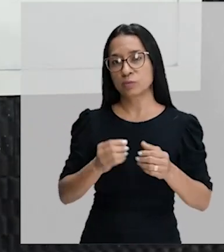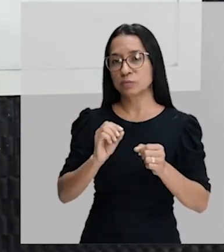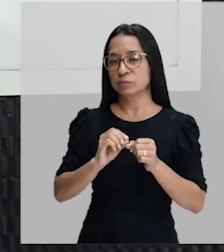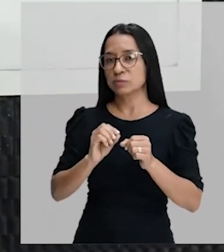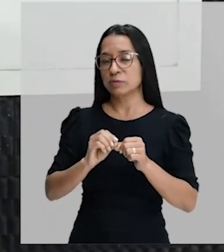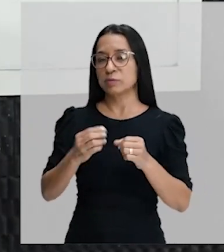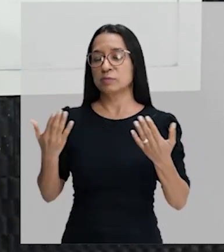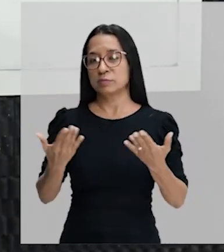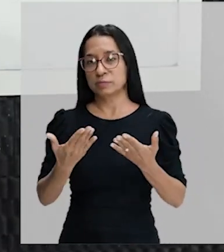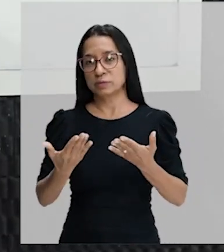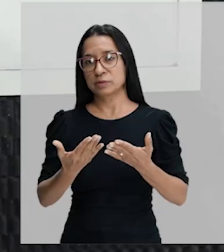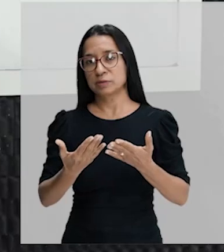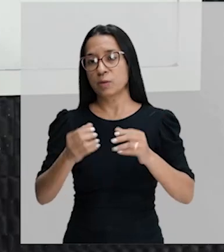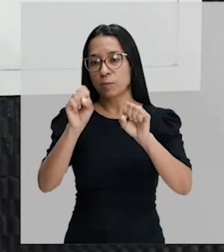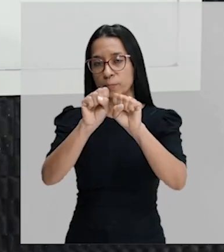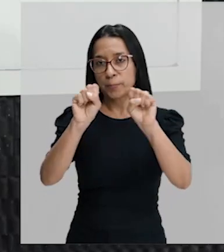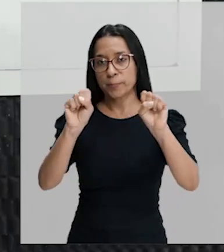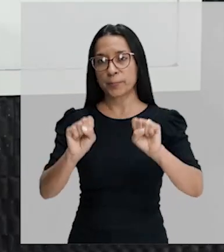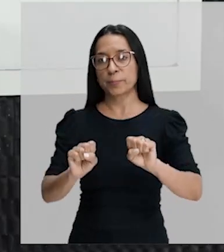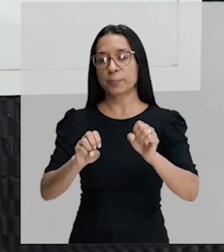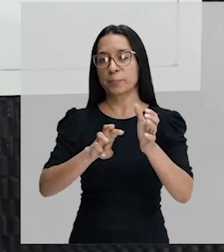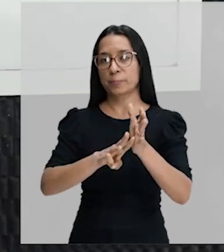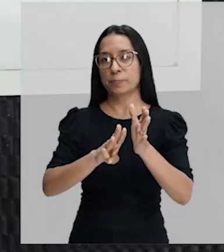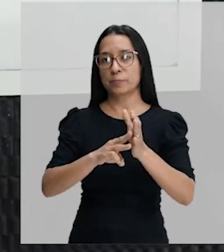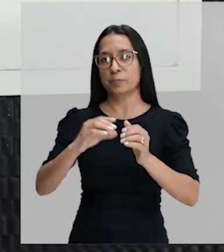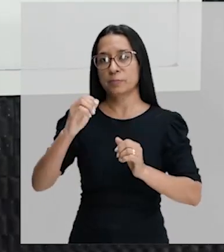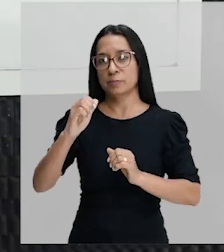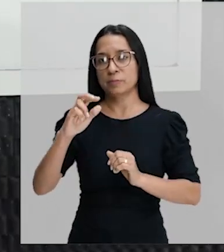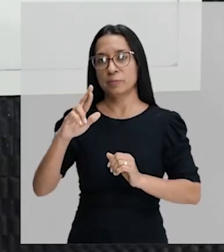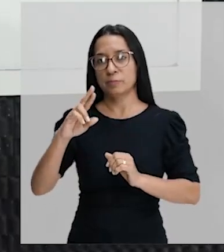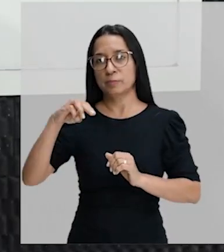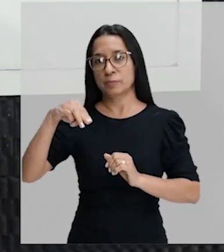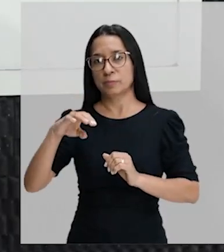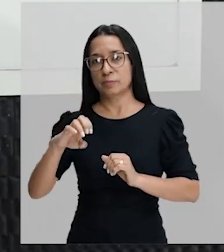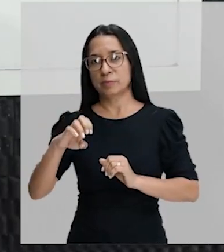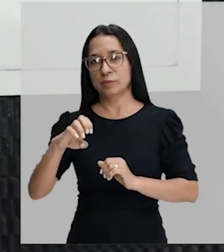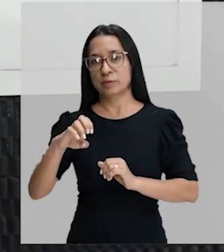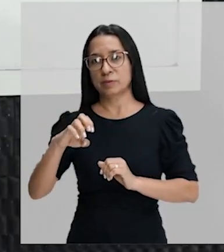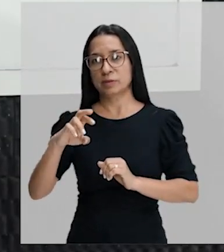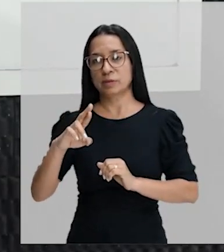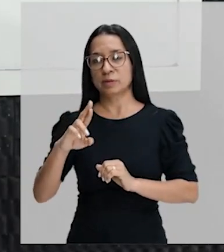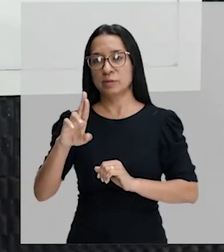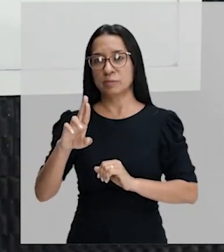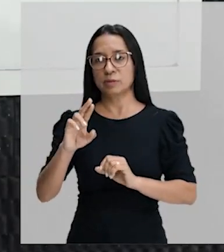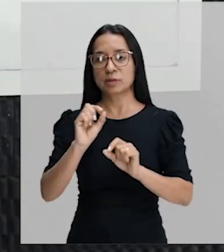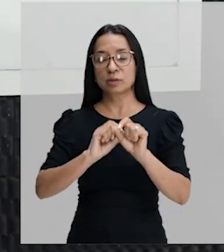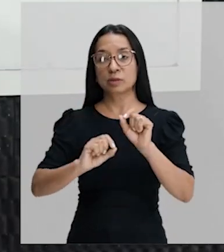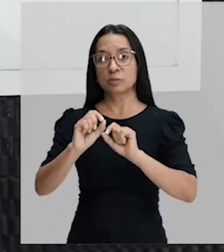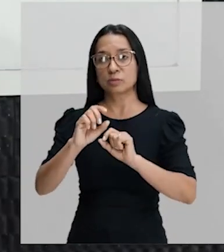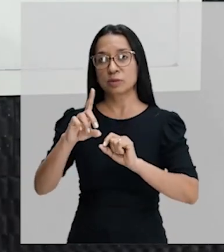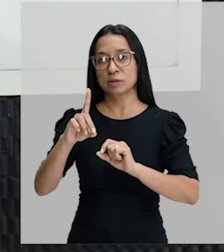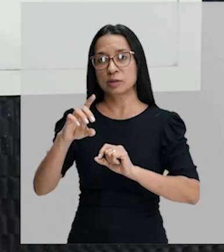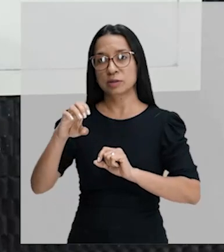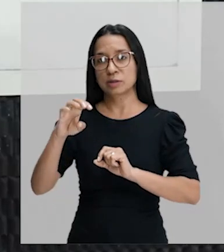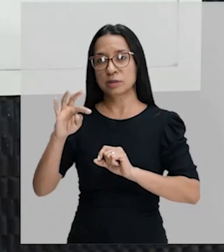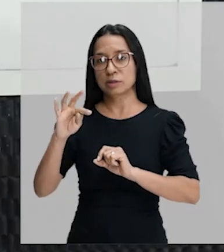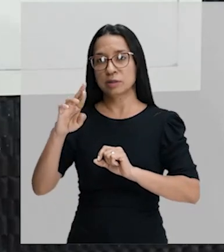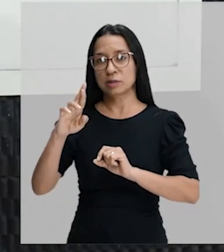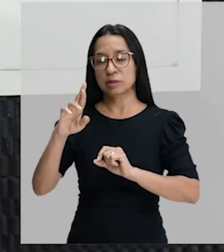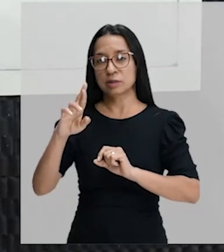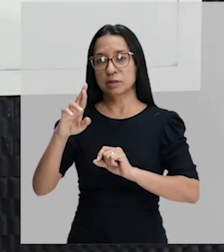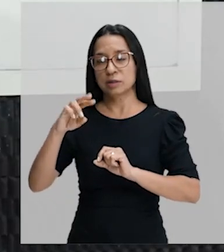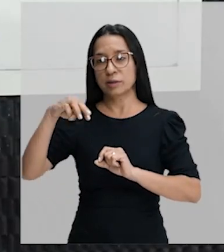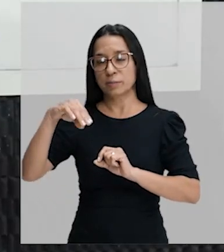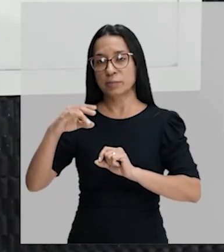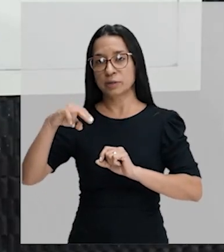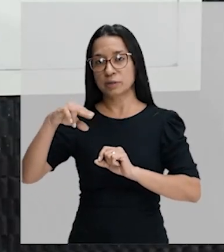sistema de equações pelo método de Cramer. Tá? O método de Cramer, galera, é um método que usa determinante. Por isso que a gente sempre